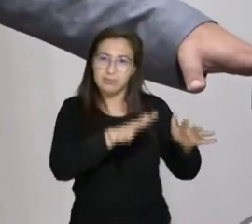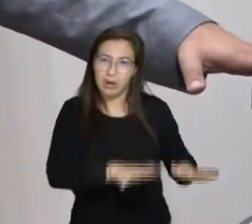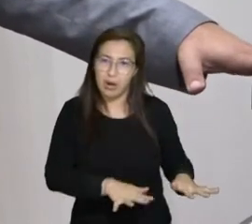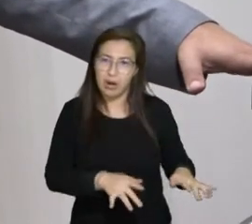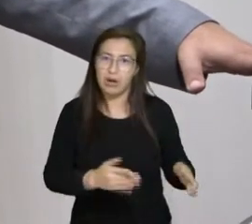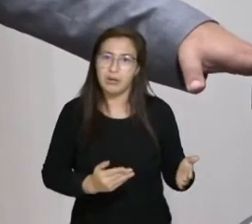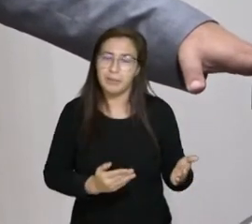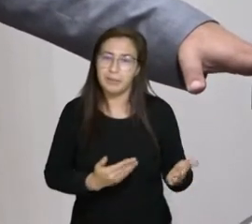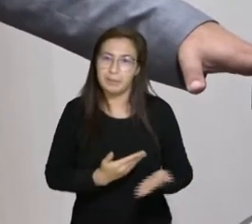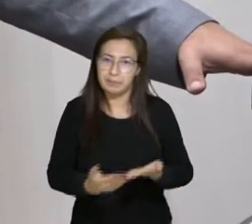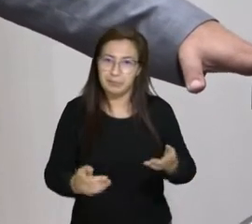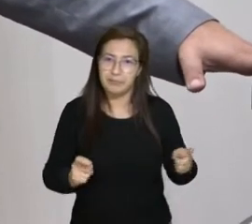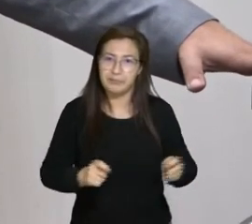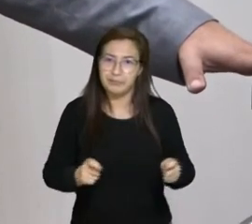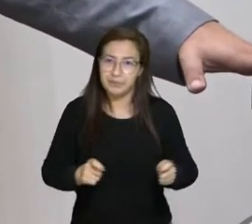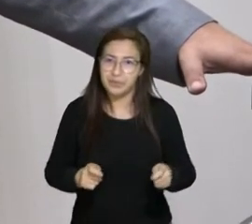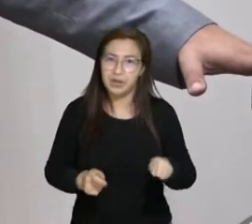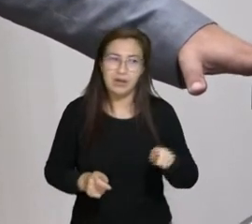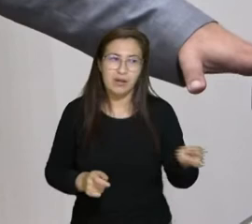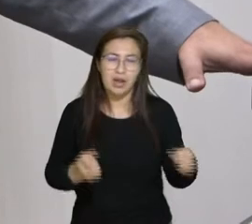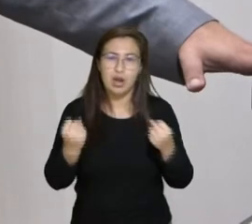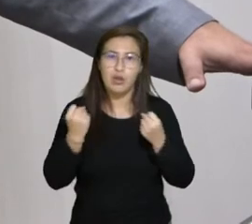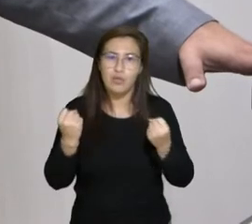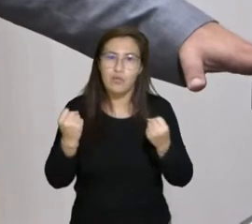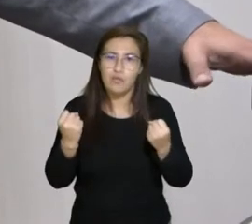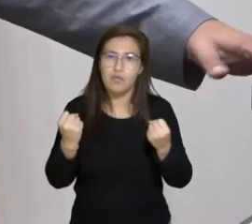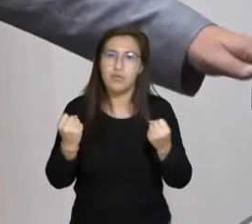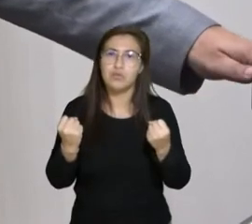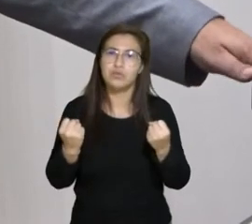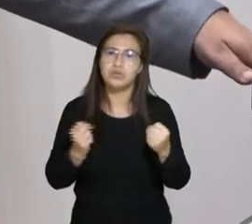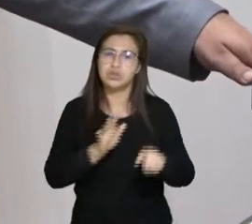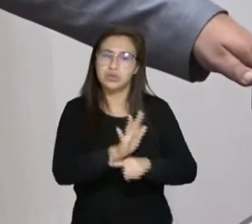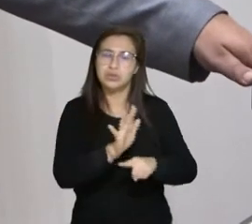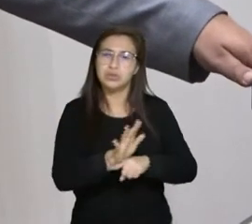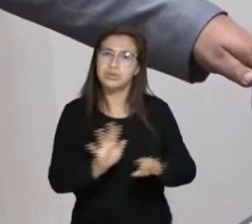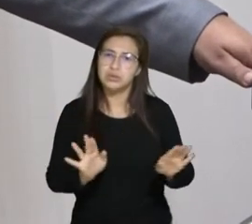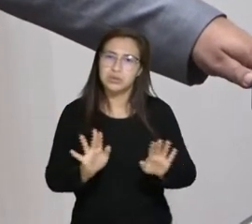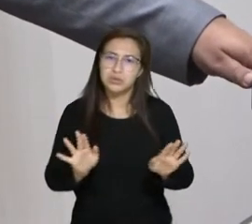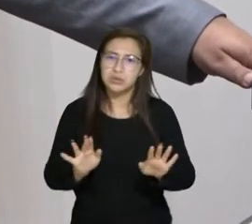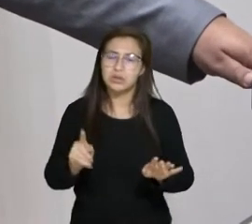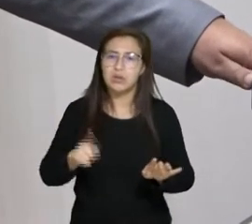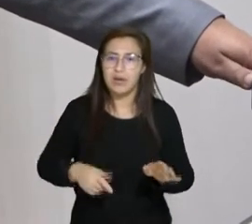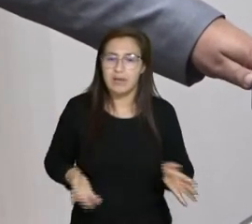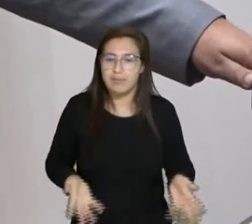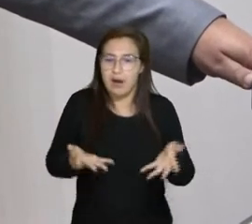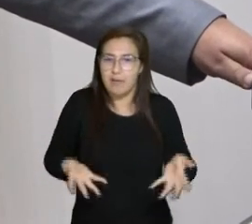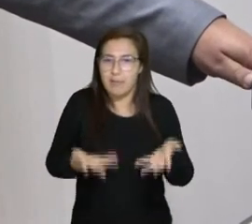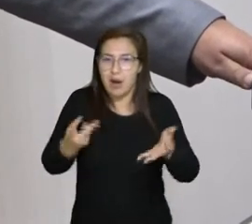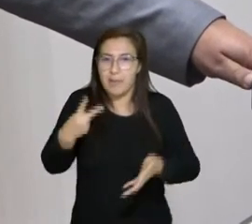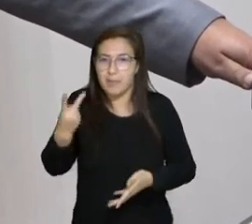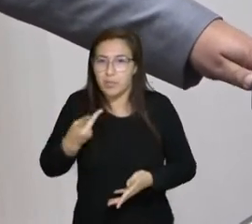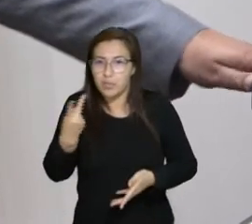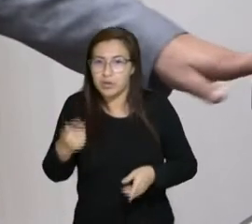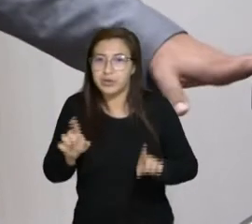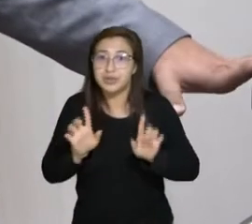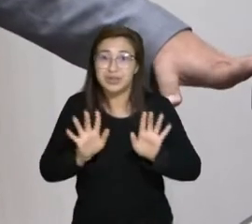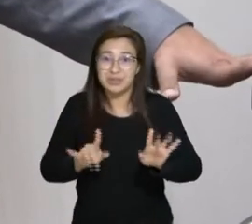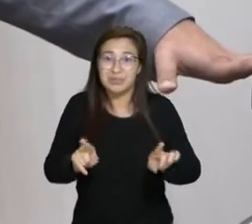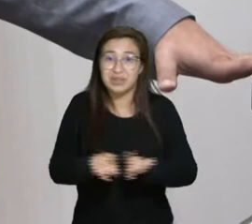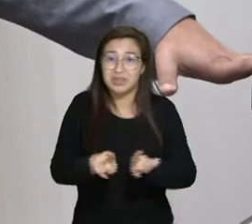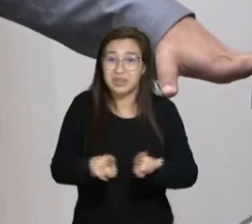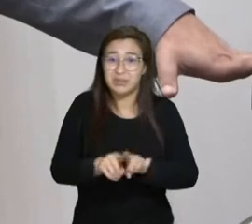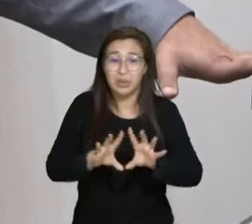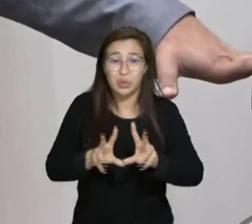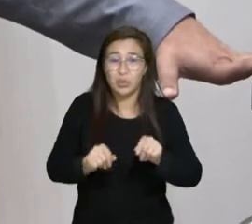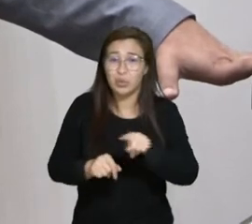e vamos quebrar essa força maligna que impulsiona não só a política aqui no estado aqui mas todos aqueles que se valem